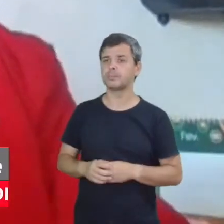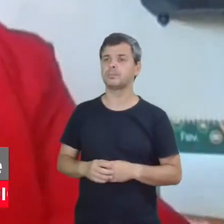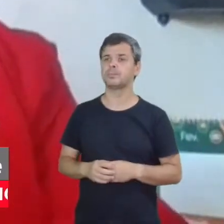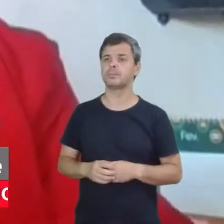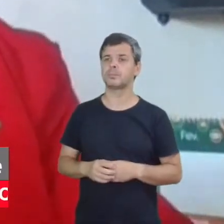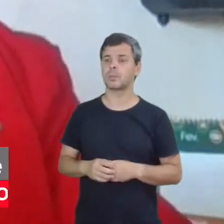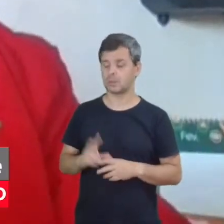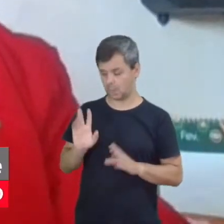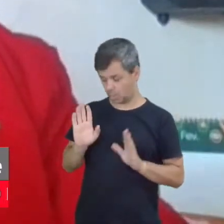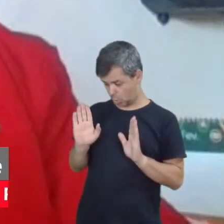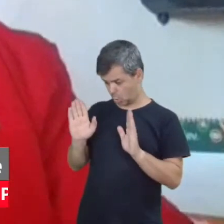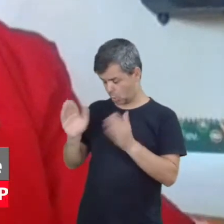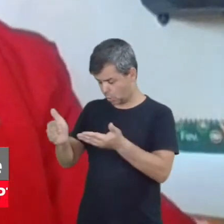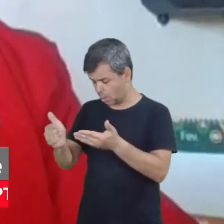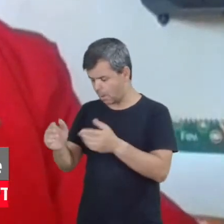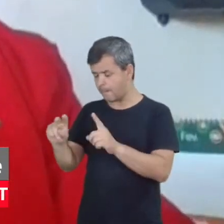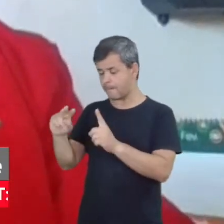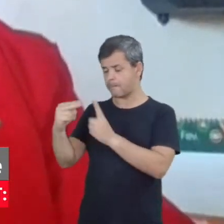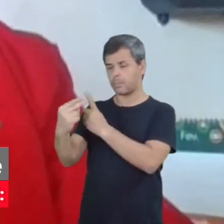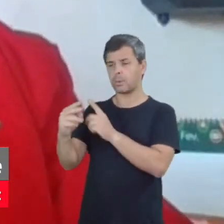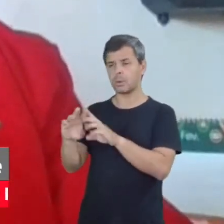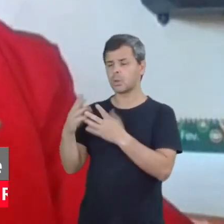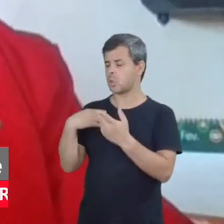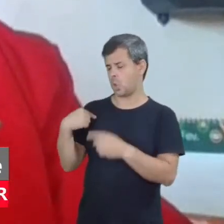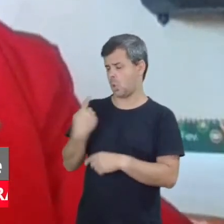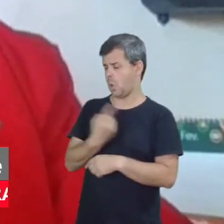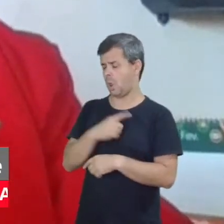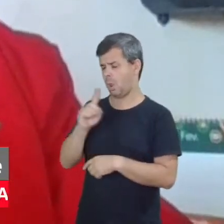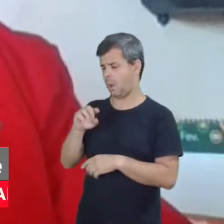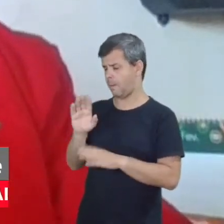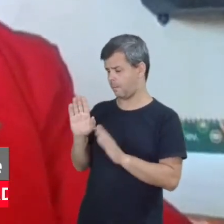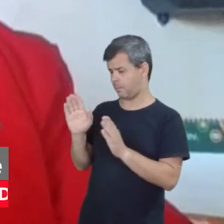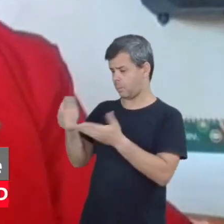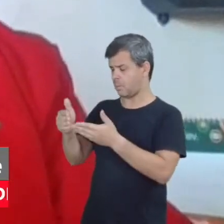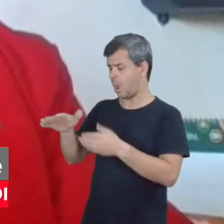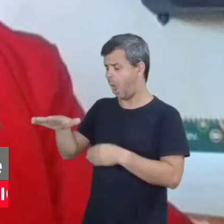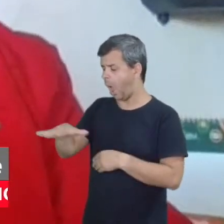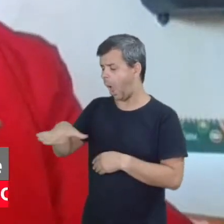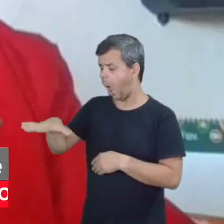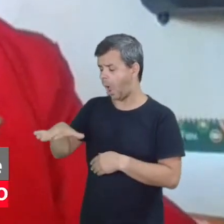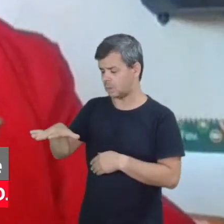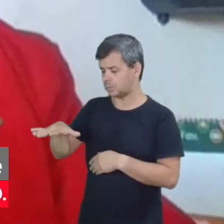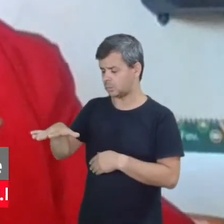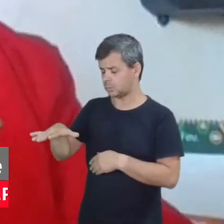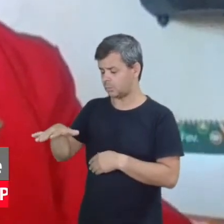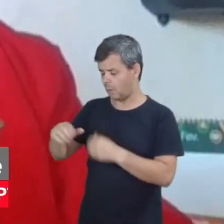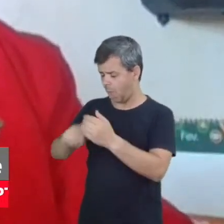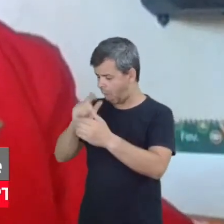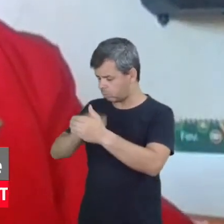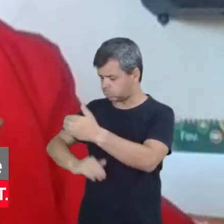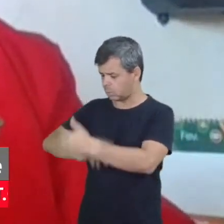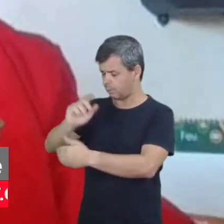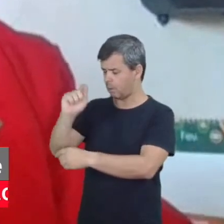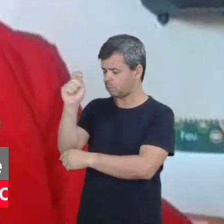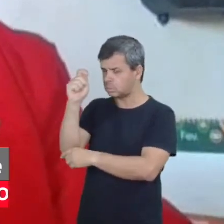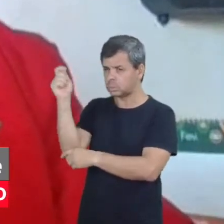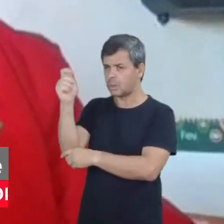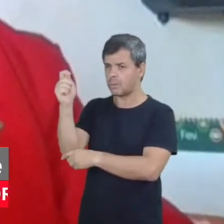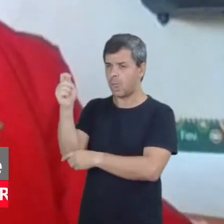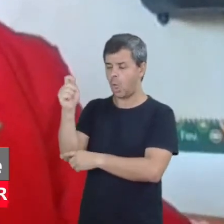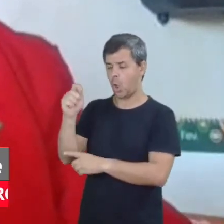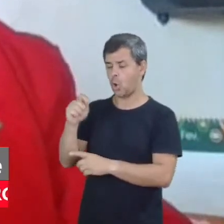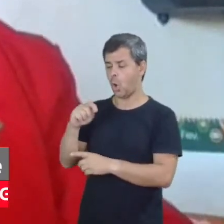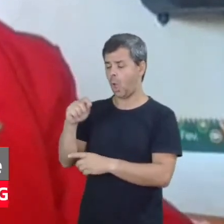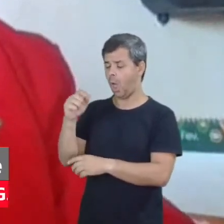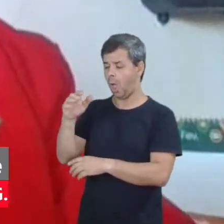serem olhadas nessa perspectiva. Não adianta nós só olhar para Eldorado do Sul. Eldorado do Sul recebeu o impacto do conjunto